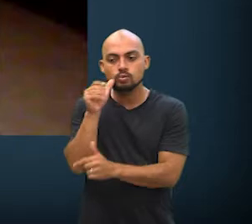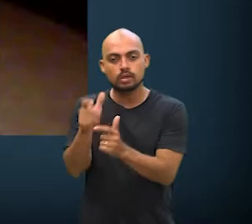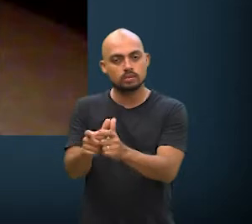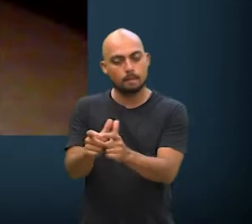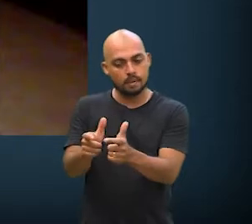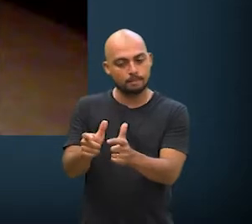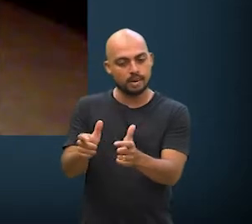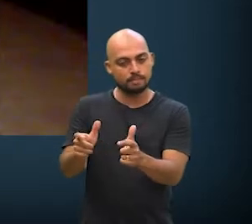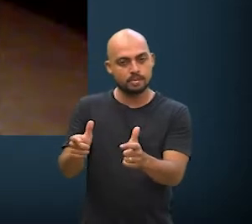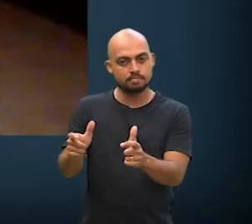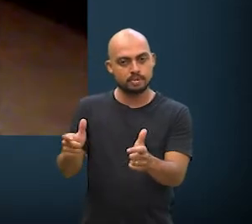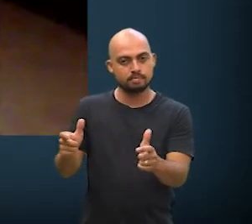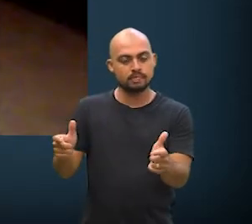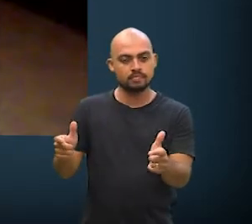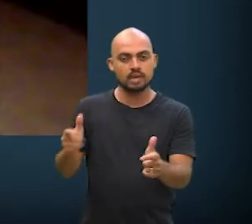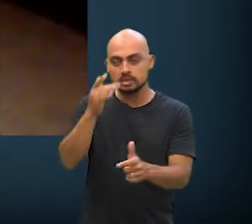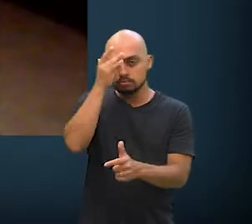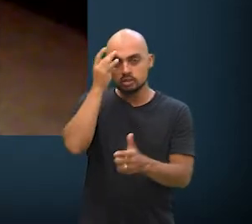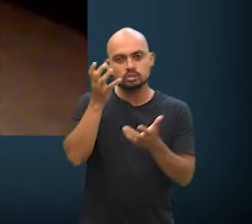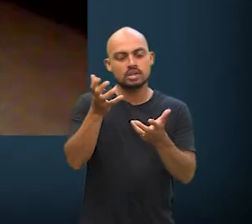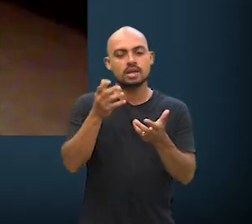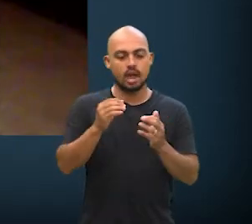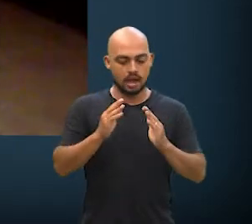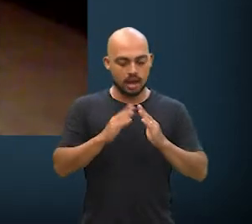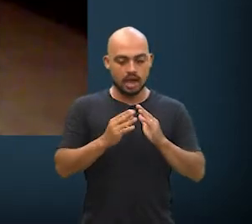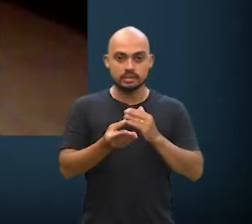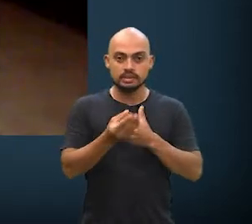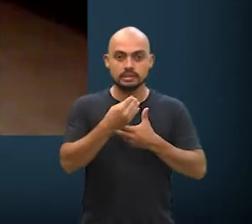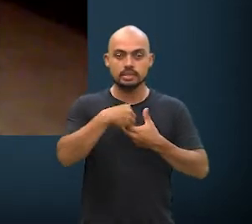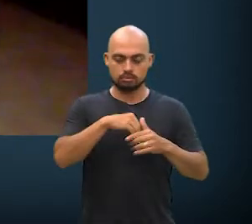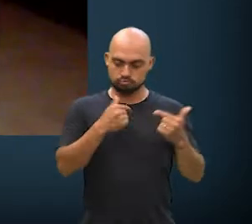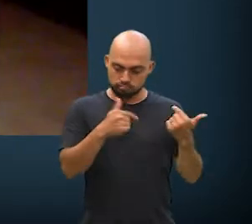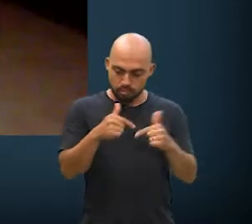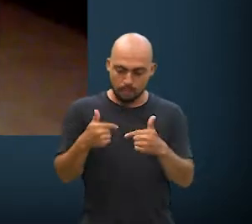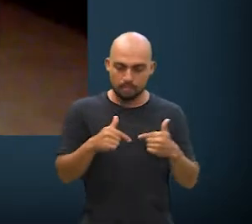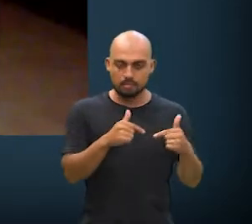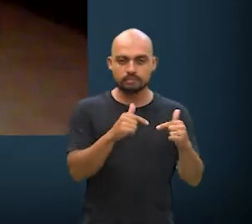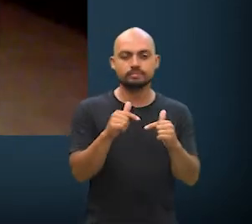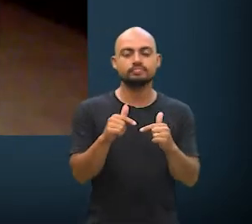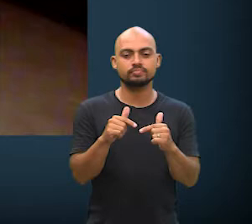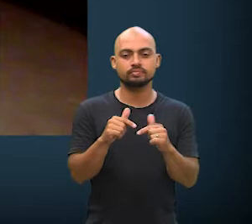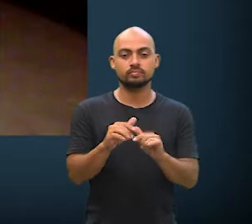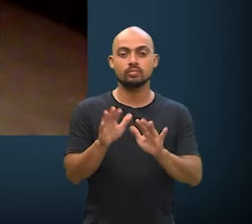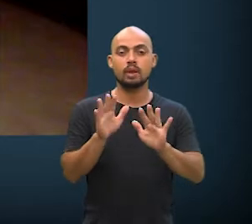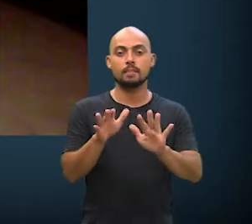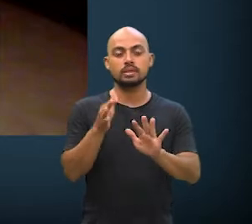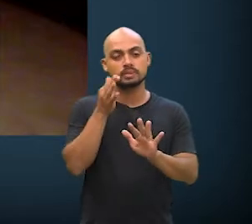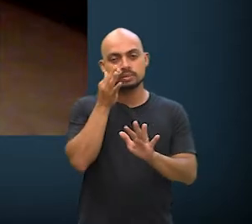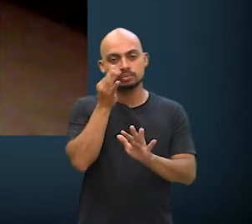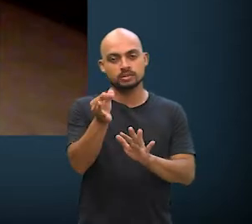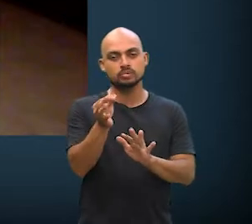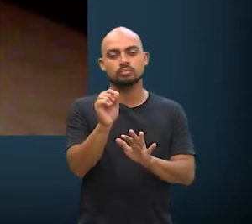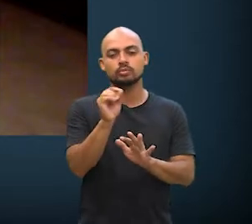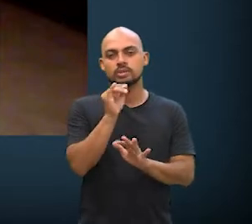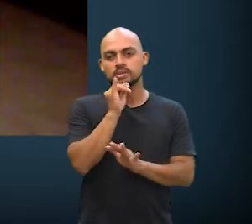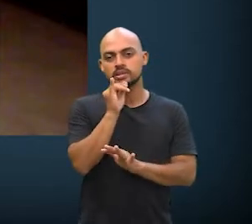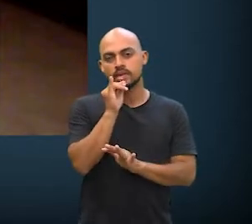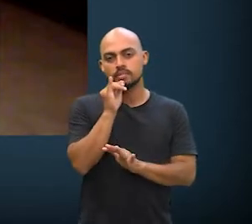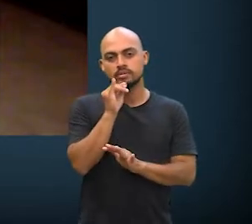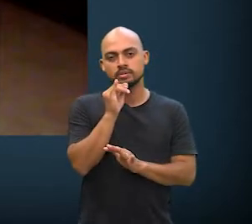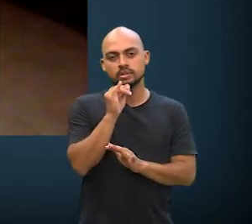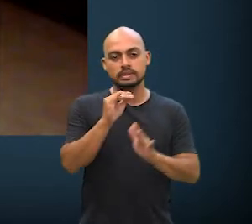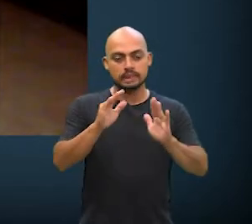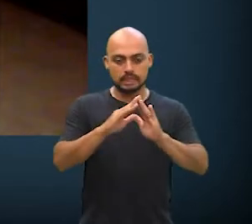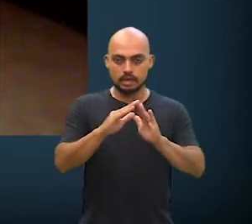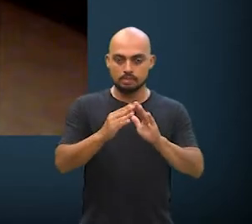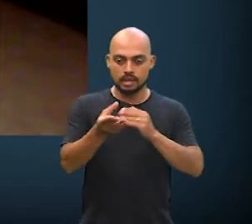disso. As pessoas estão mais suscetíveis a trabalhar dentro de casa. Tanto é que se a gente for trazer um pouco para cá na questão do home office por si